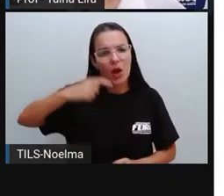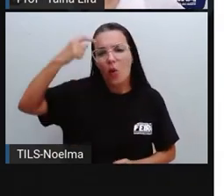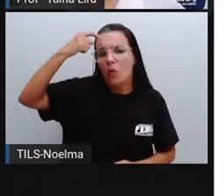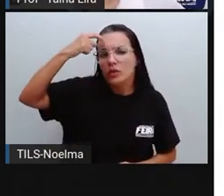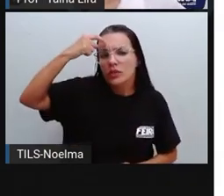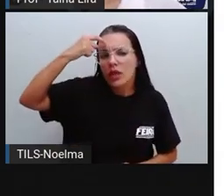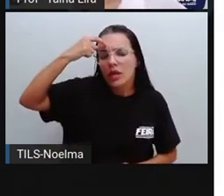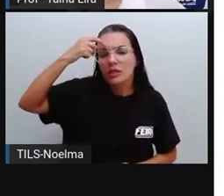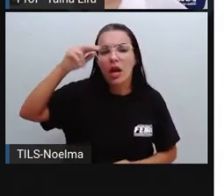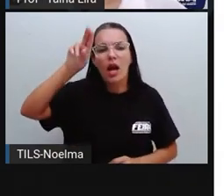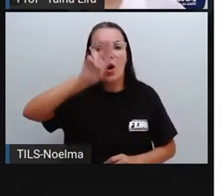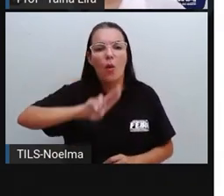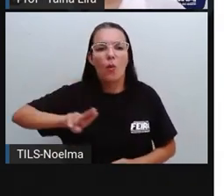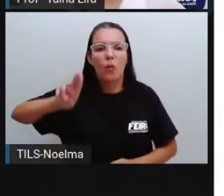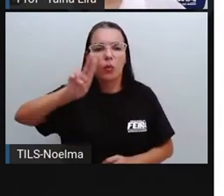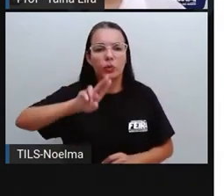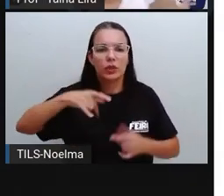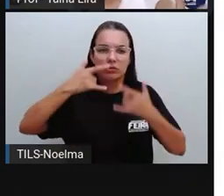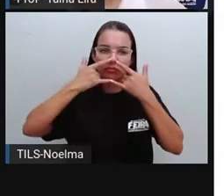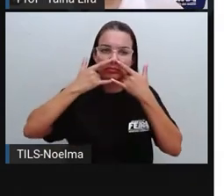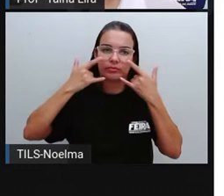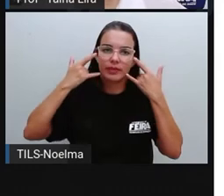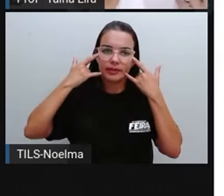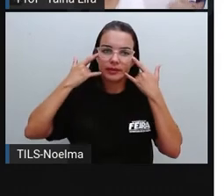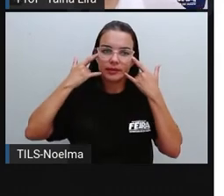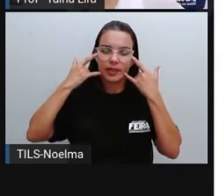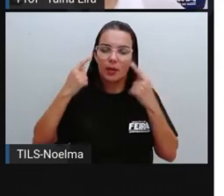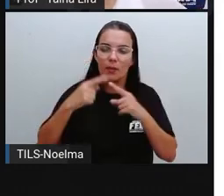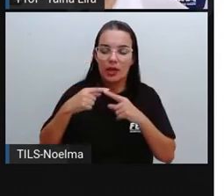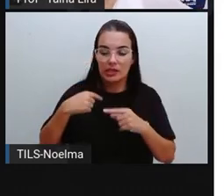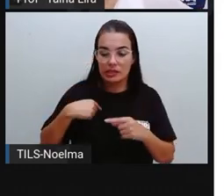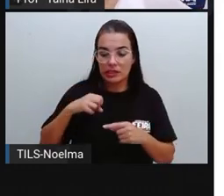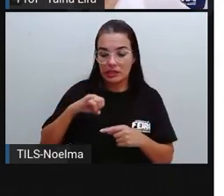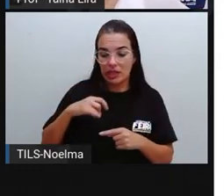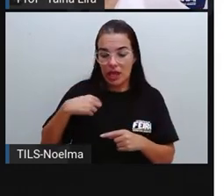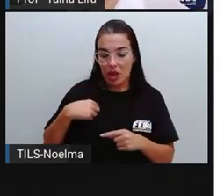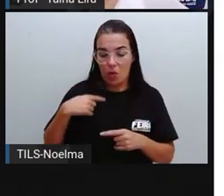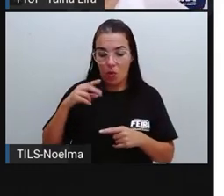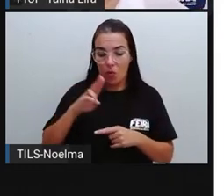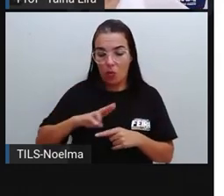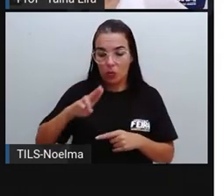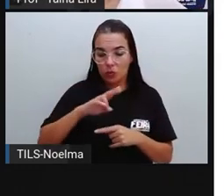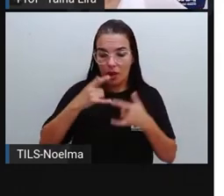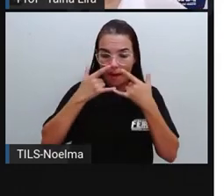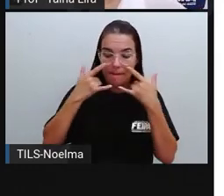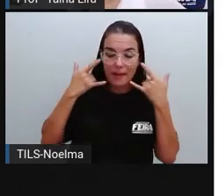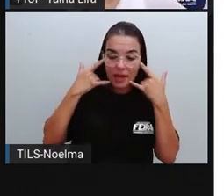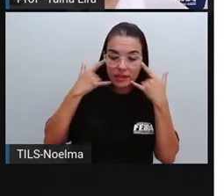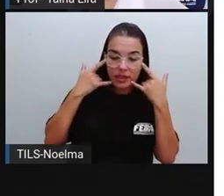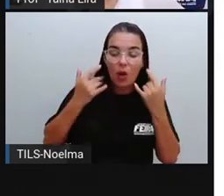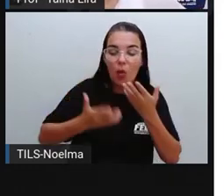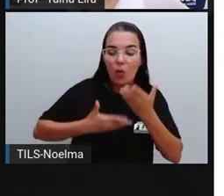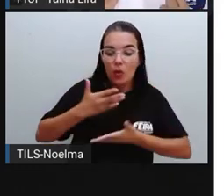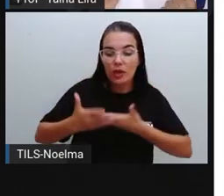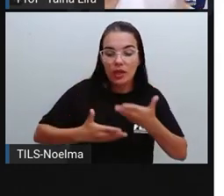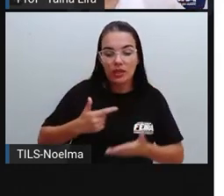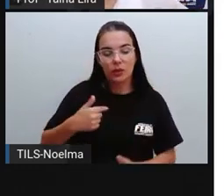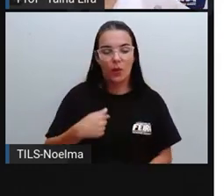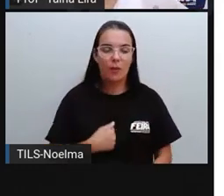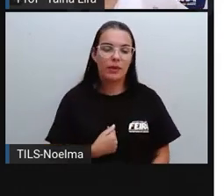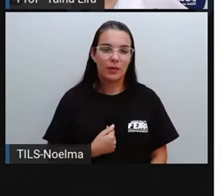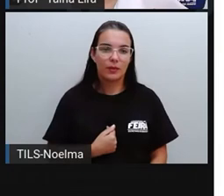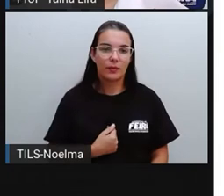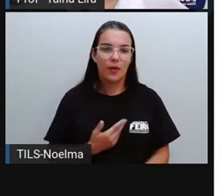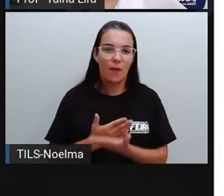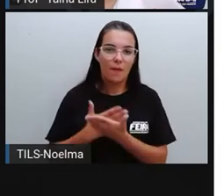máscara. Eu cuidando de mim também cuido de nós, ou seja, o cuidado começa comigo, porque se uma